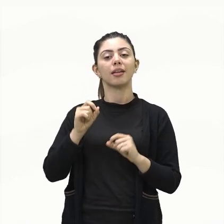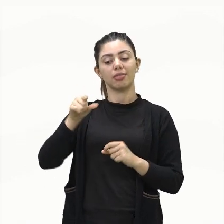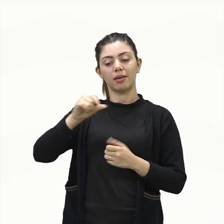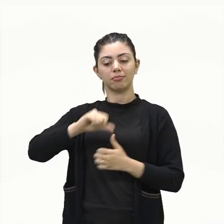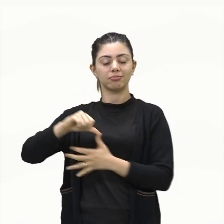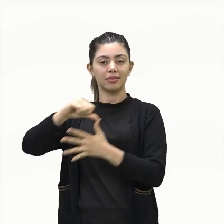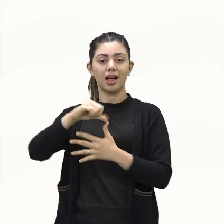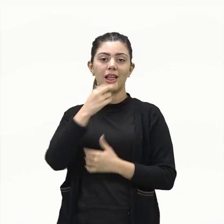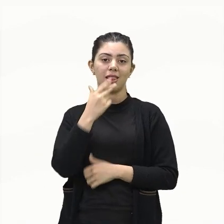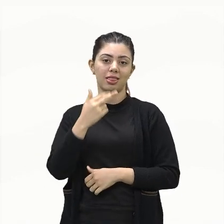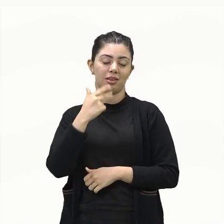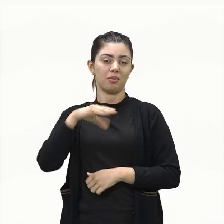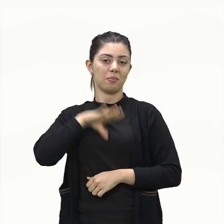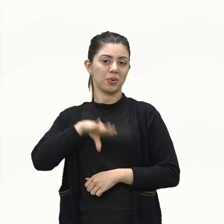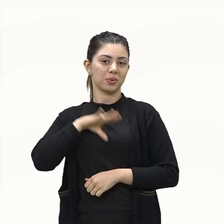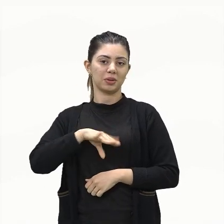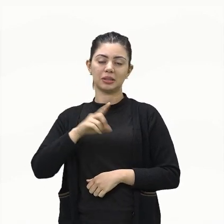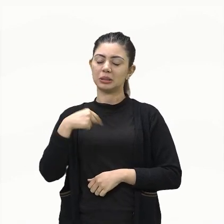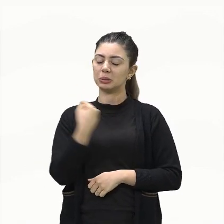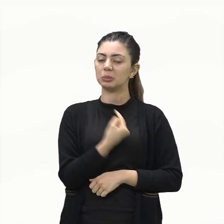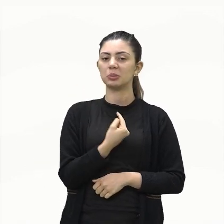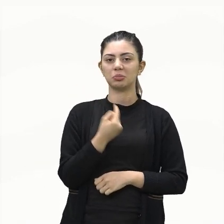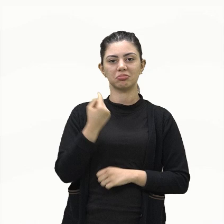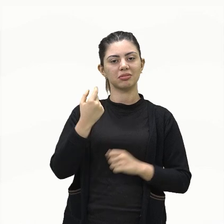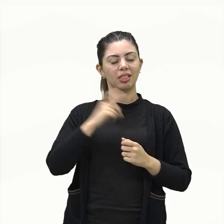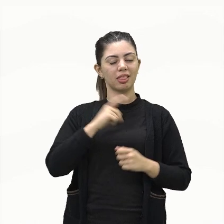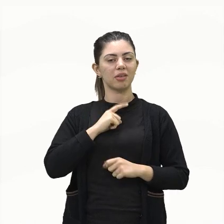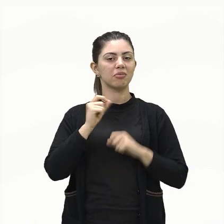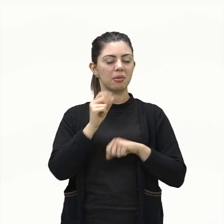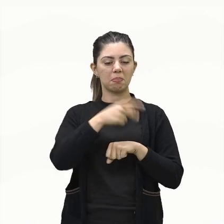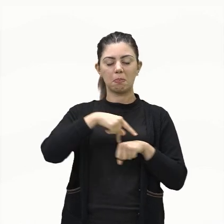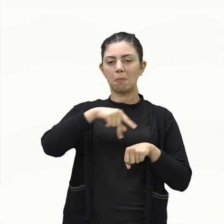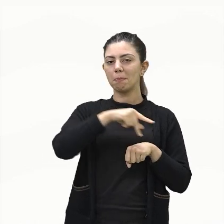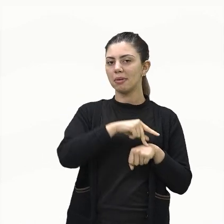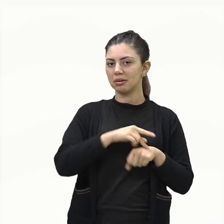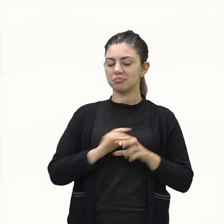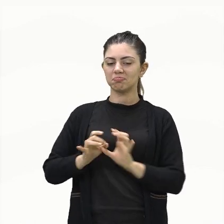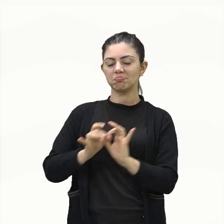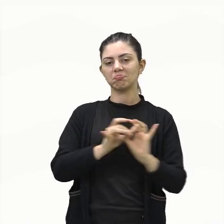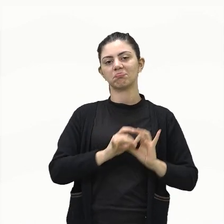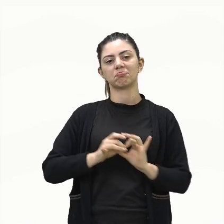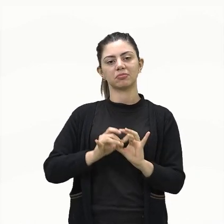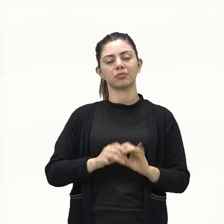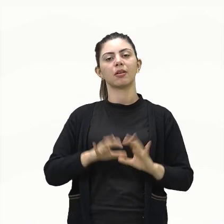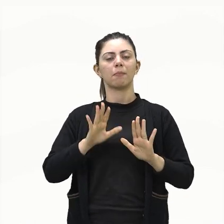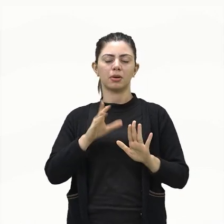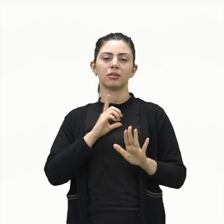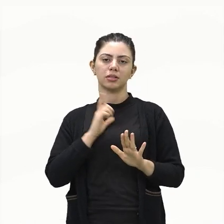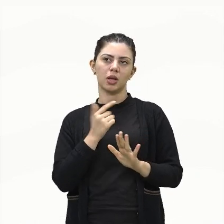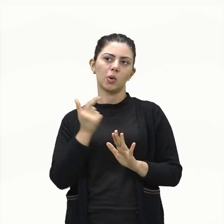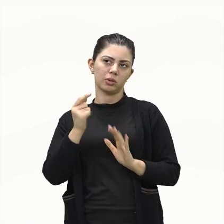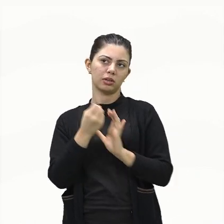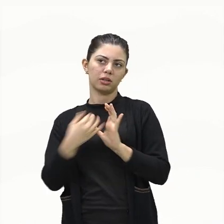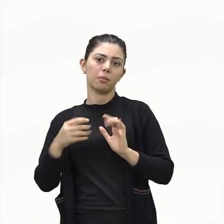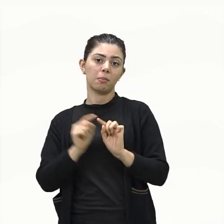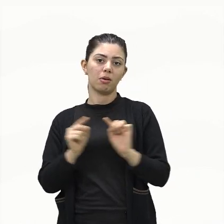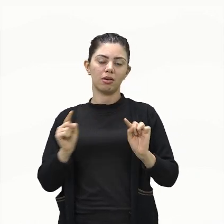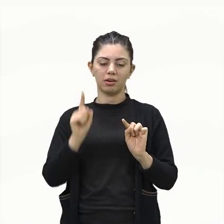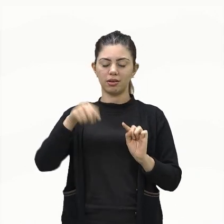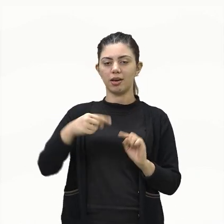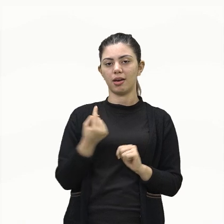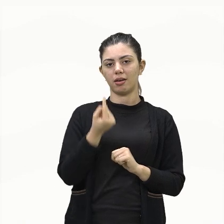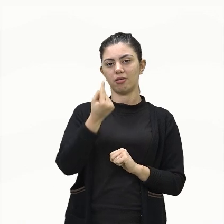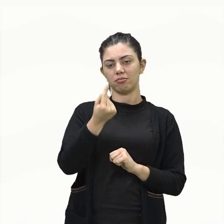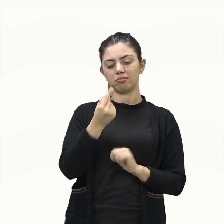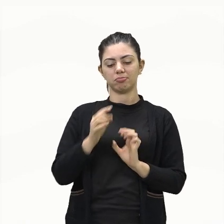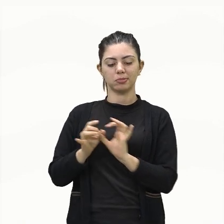só já nos uniu enquanto nação. Claro que nós tivemos outros fatores, outros elementos, mas esse ponto foi importante para nos unir enquanto nação.